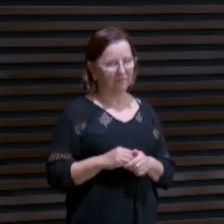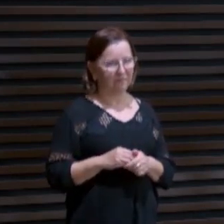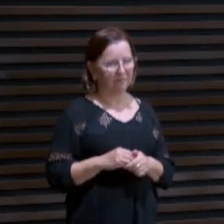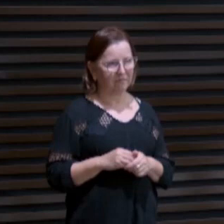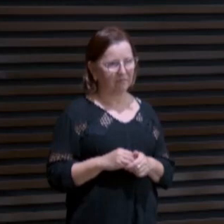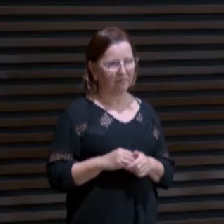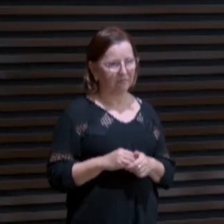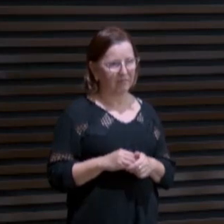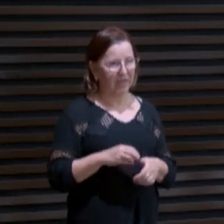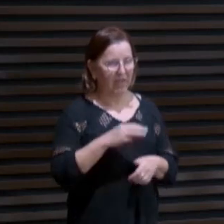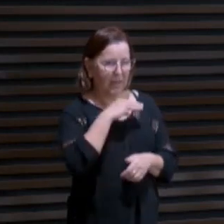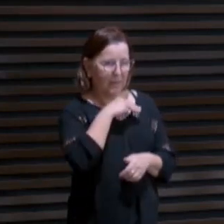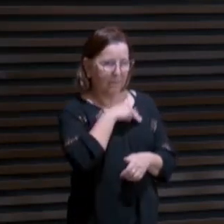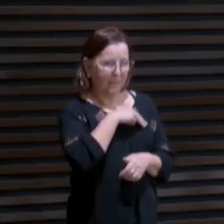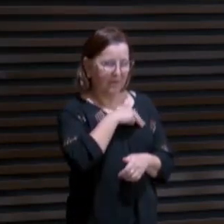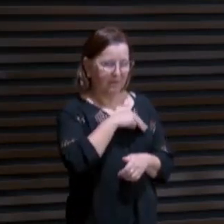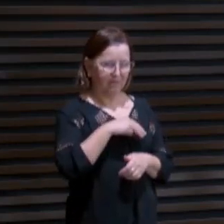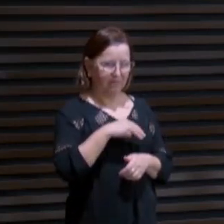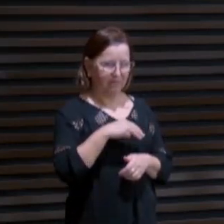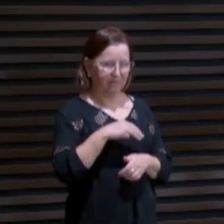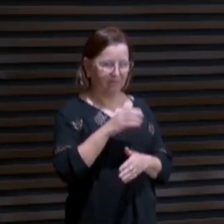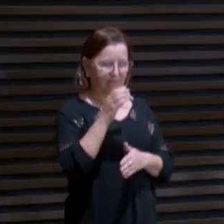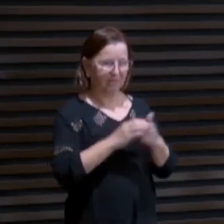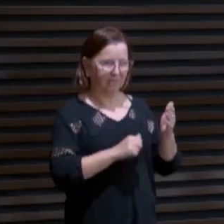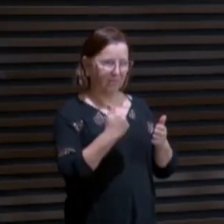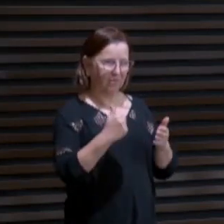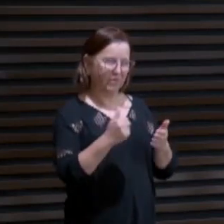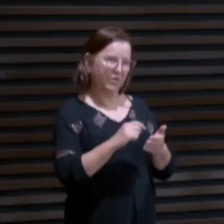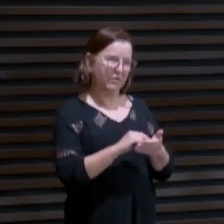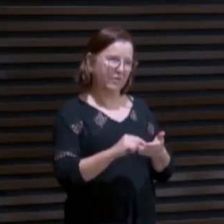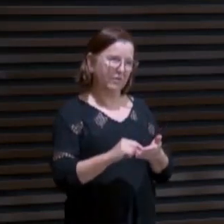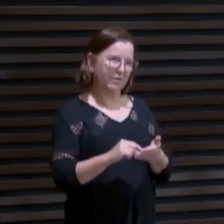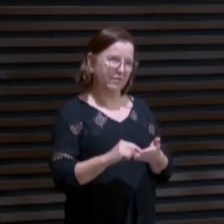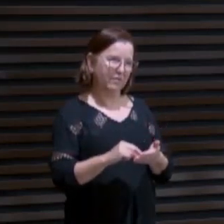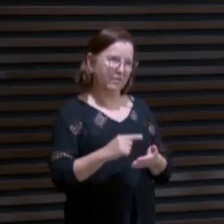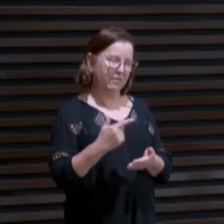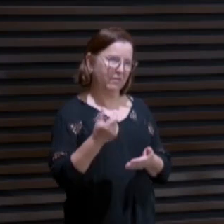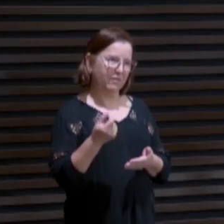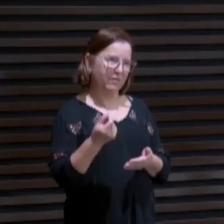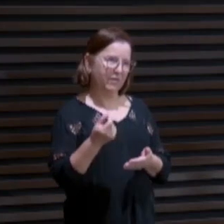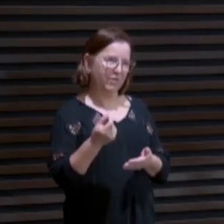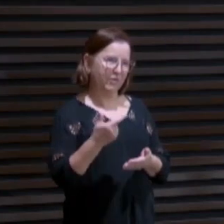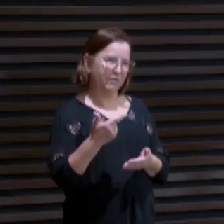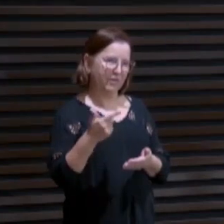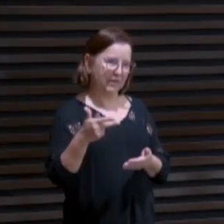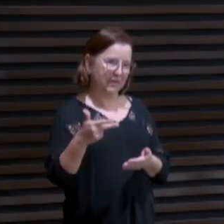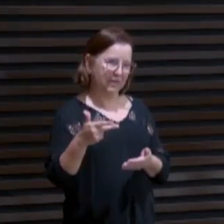Em Mateus capítulo 11, nos versos 20 e 23.